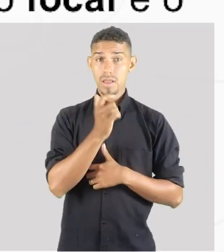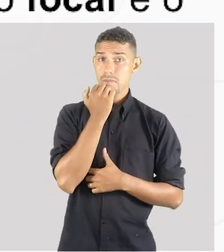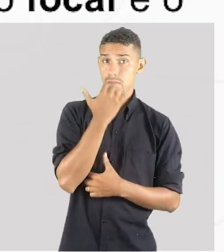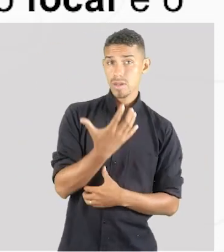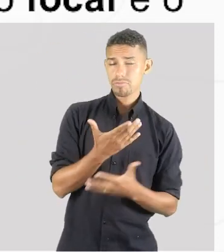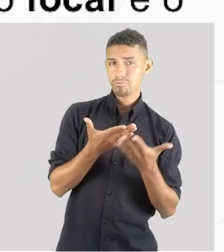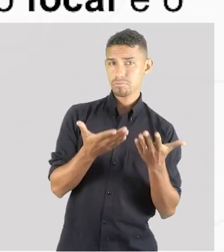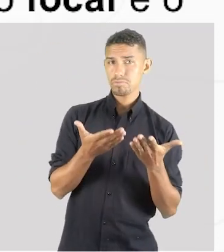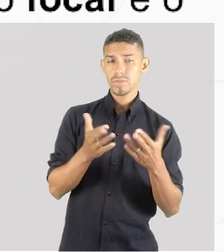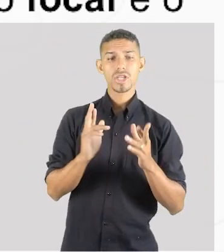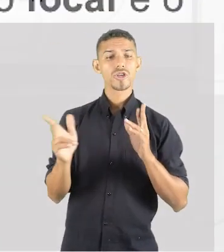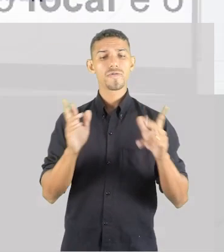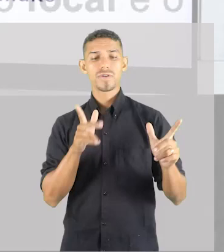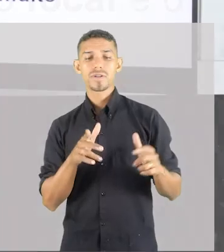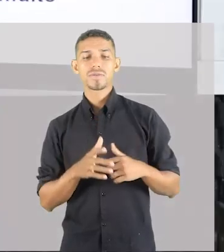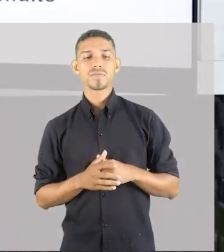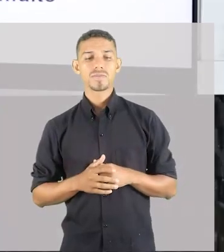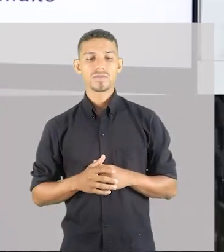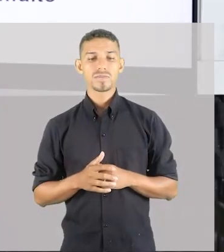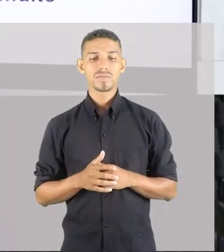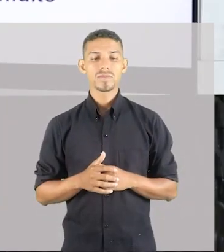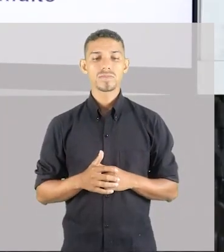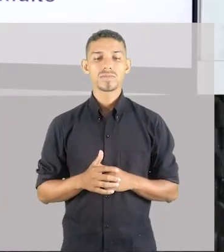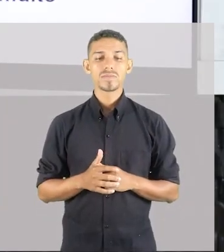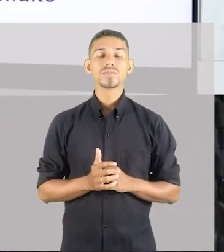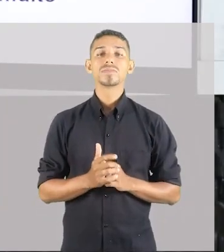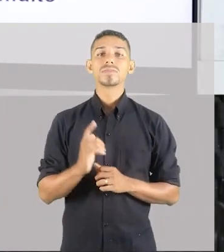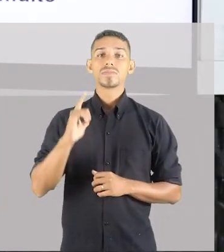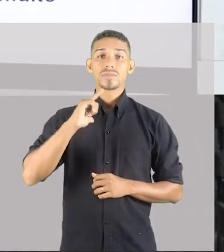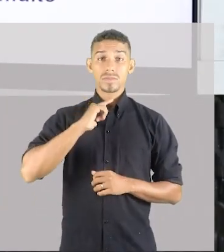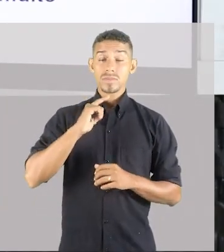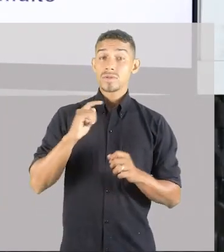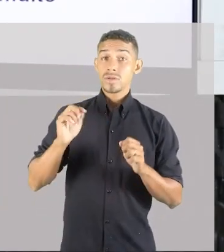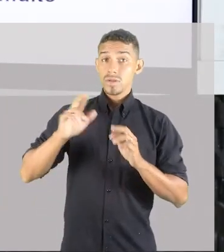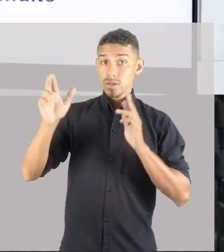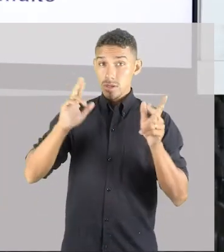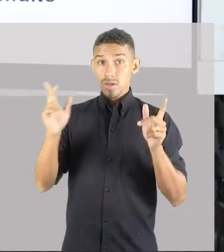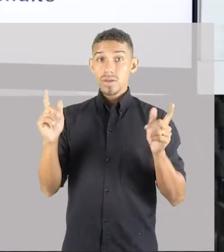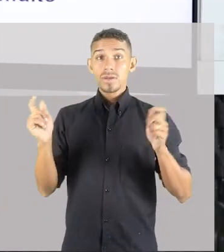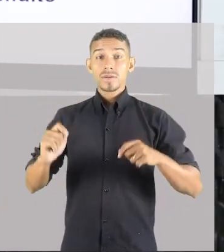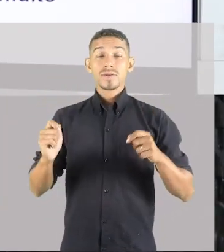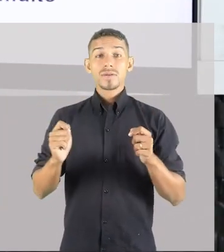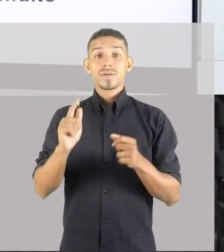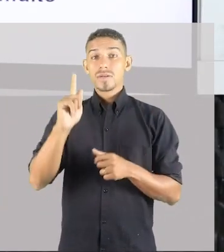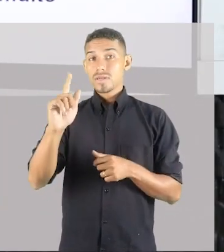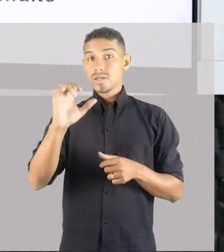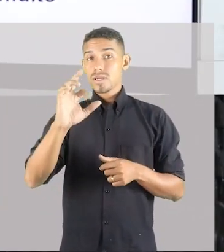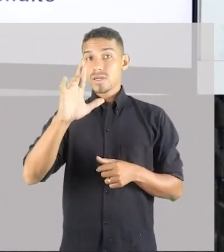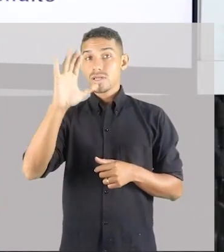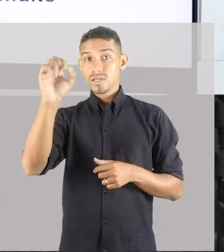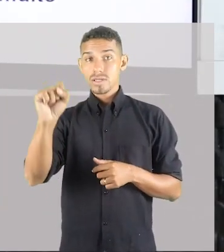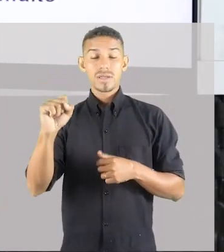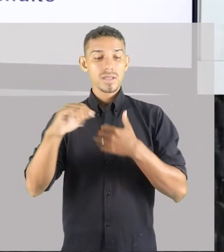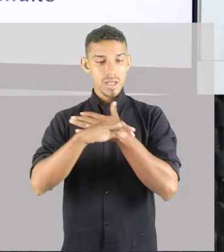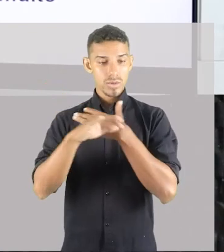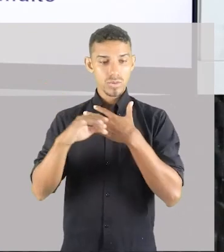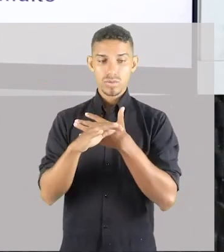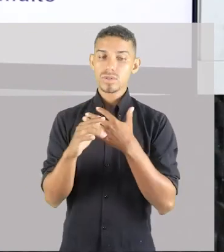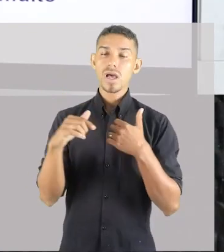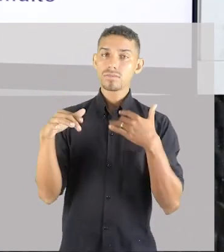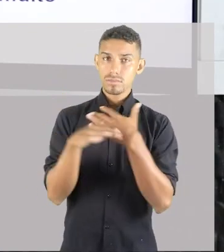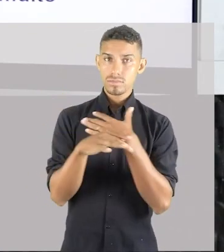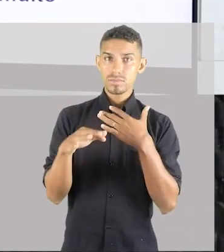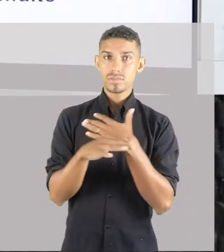e diferenciados pouco bem vagarosamente a gente começa a fazer nossas Galerias Urbanas em nas ruas tem